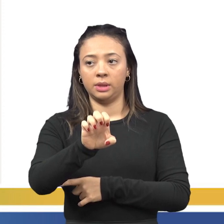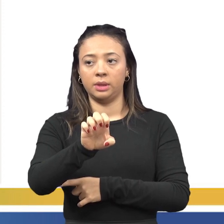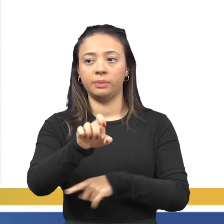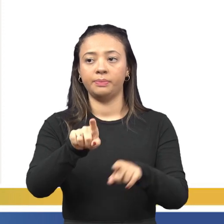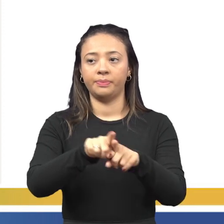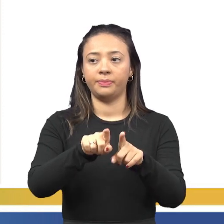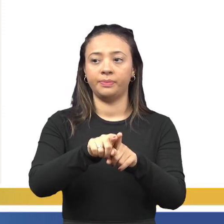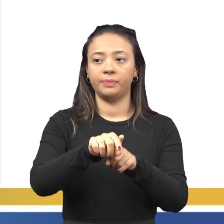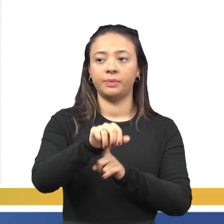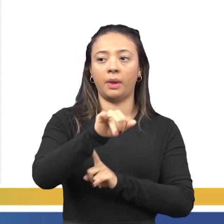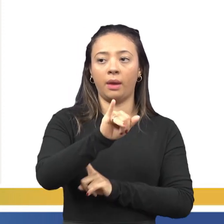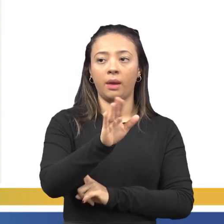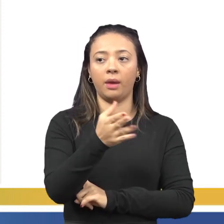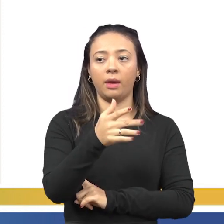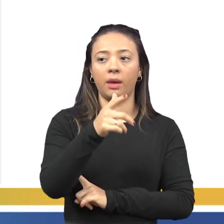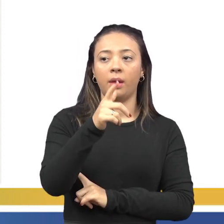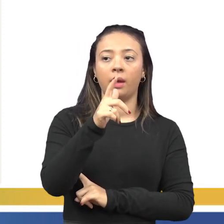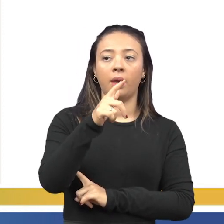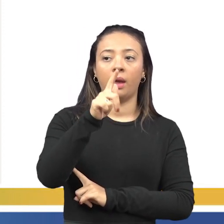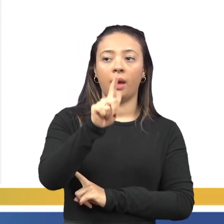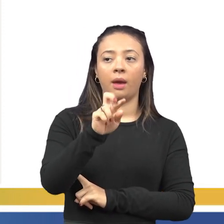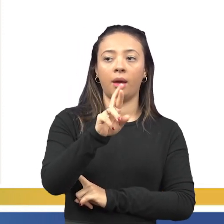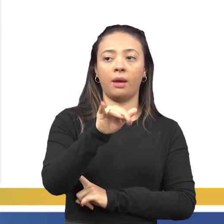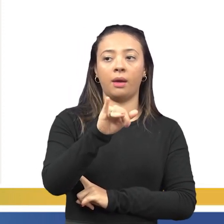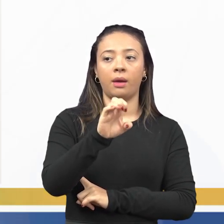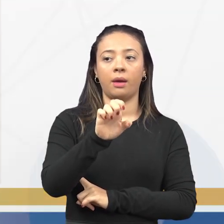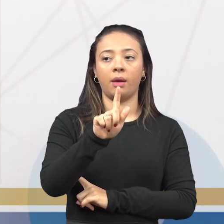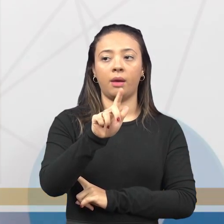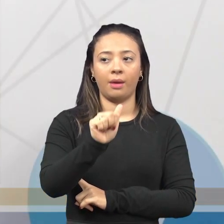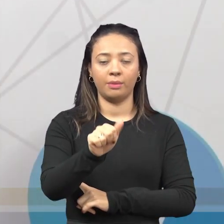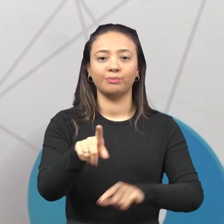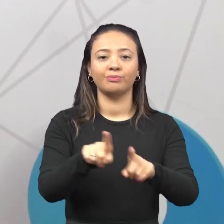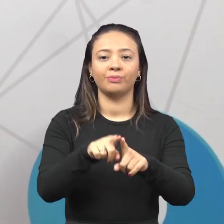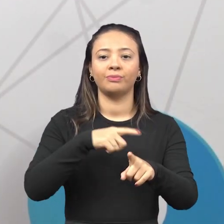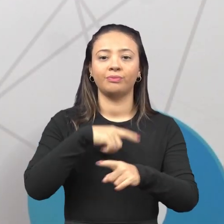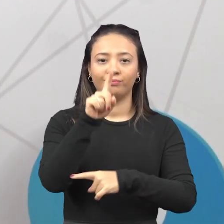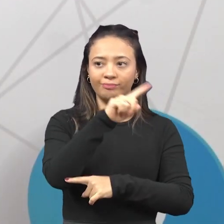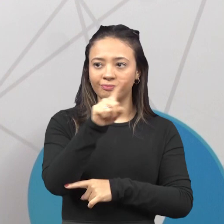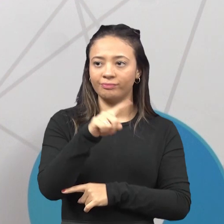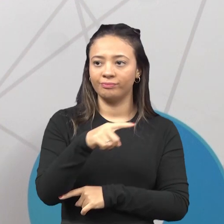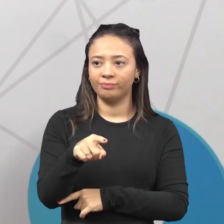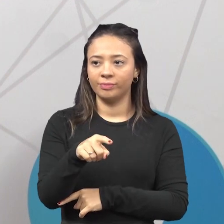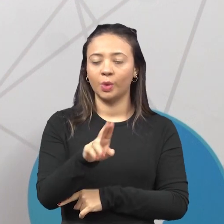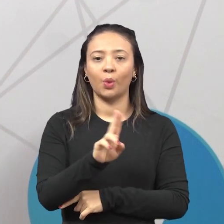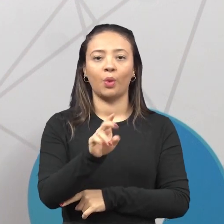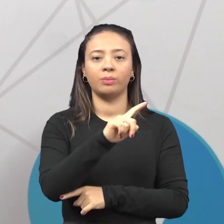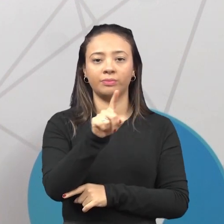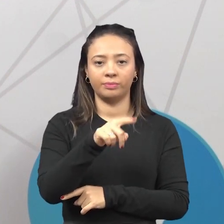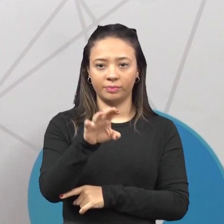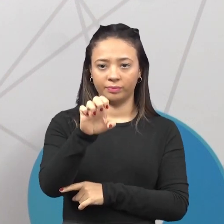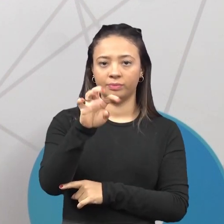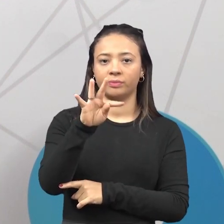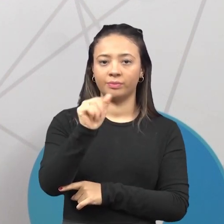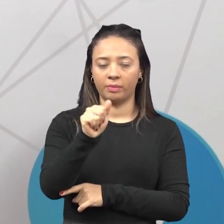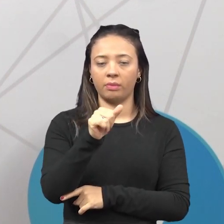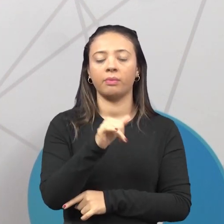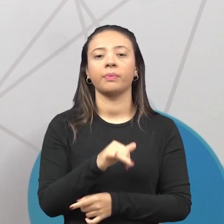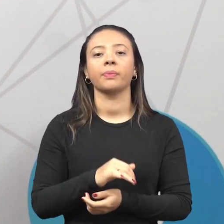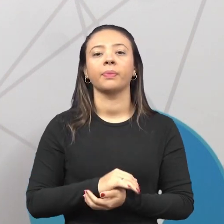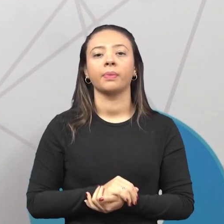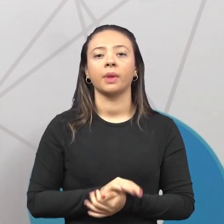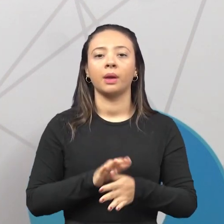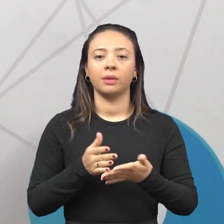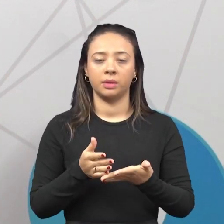último, eu tenho a letra Z, que sempre se pronuncia também como se fosse doble S, certo? Como sapato. Então,